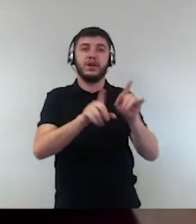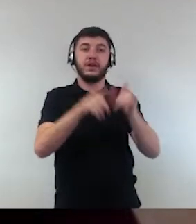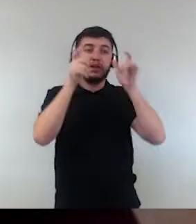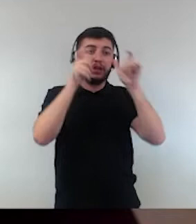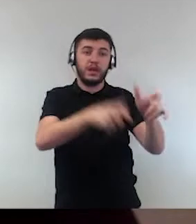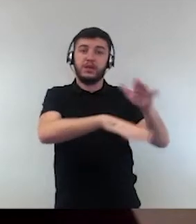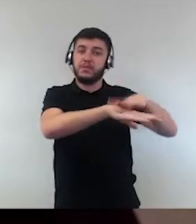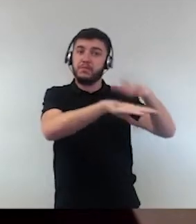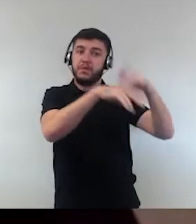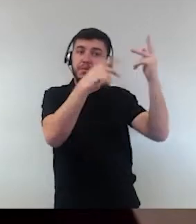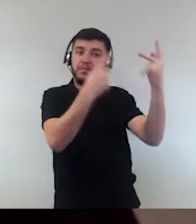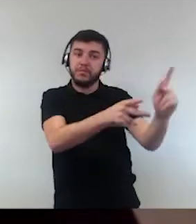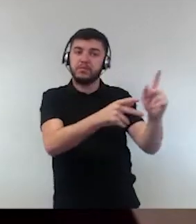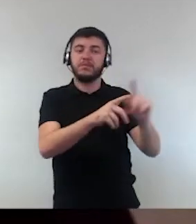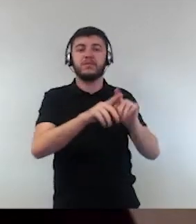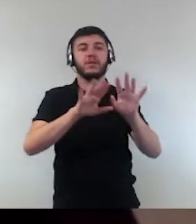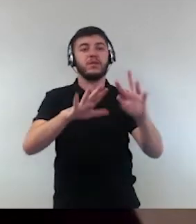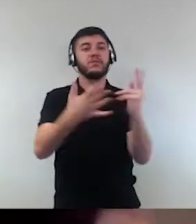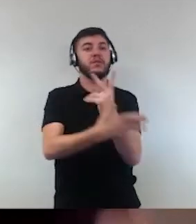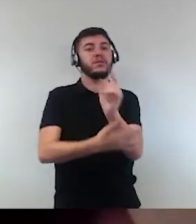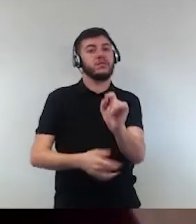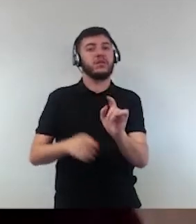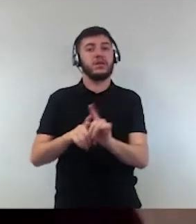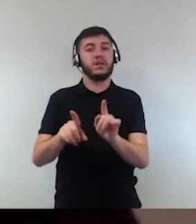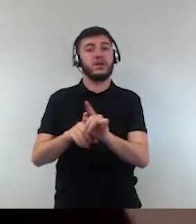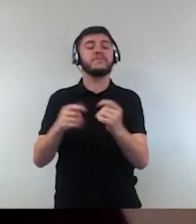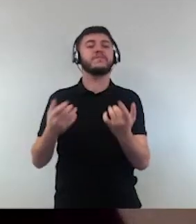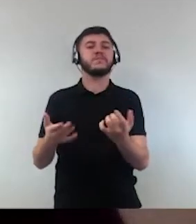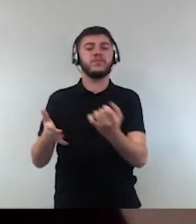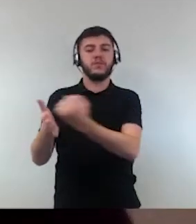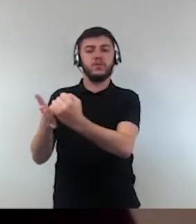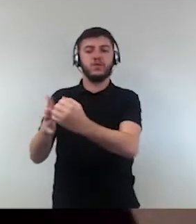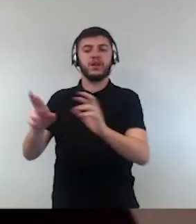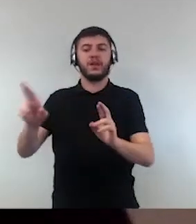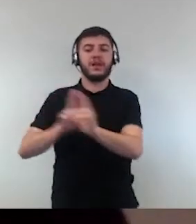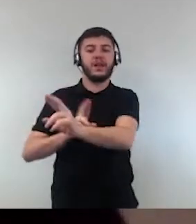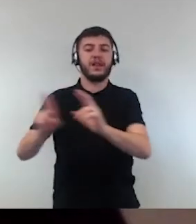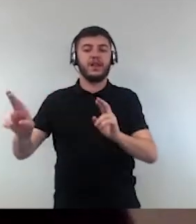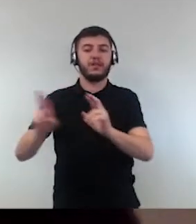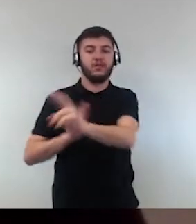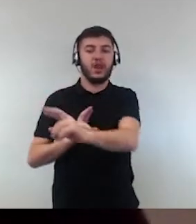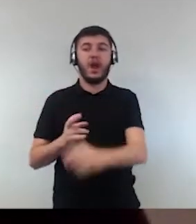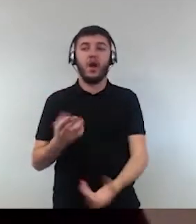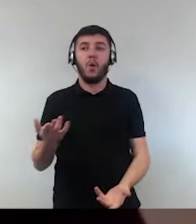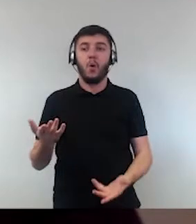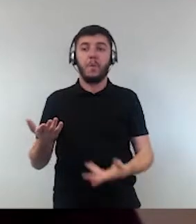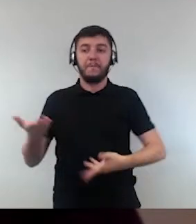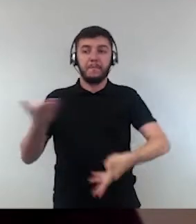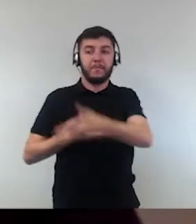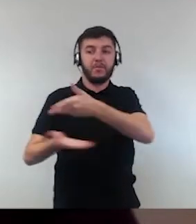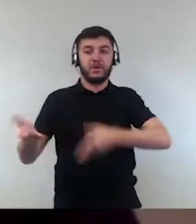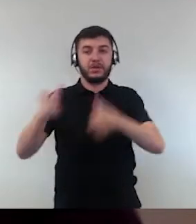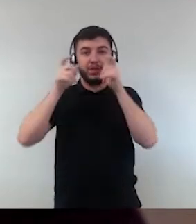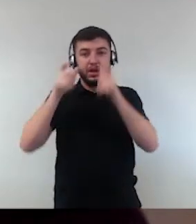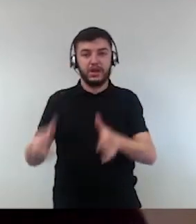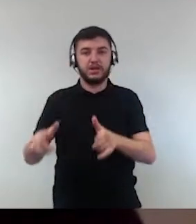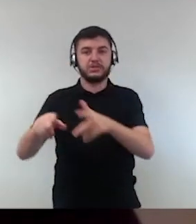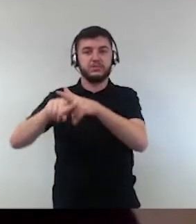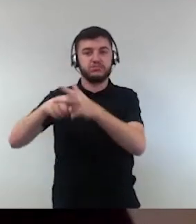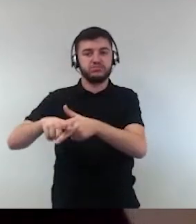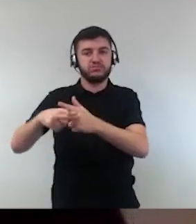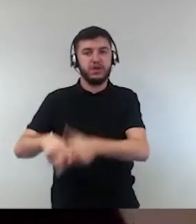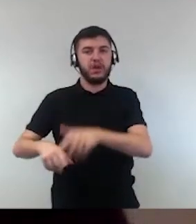verdade, estamos em contratos relacionais, os dois têm interesse na manutenção do contrato. Né? Então, assim, a gente retira